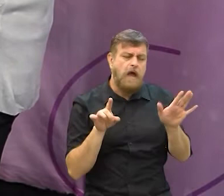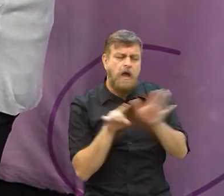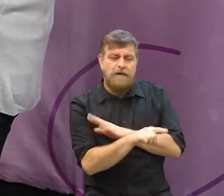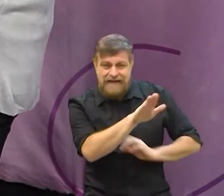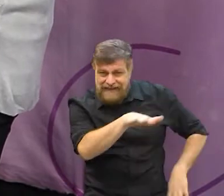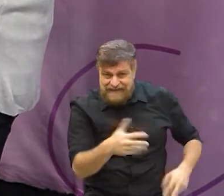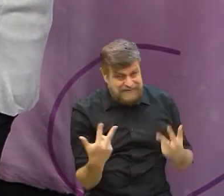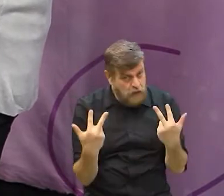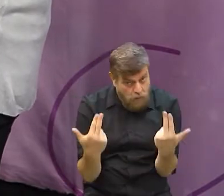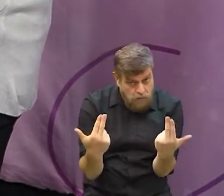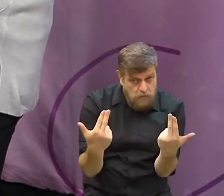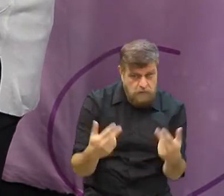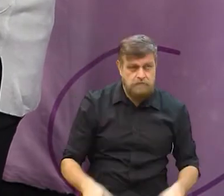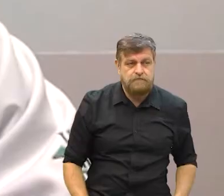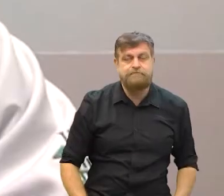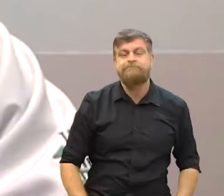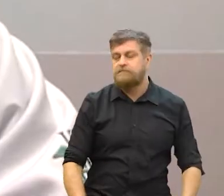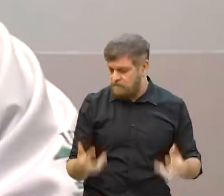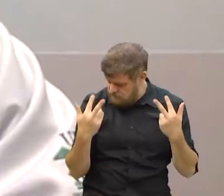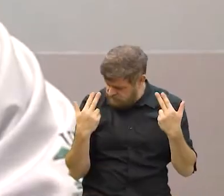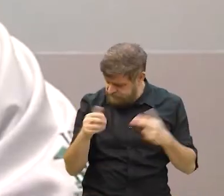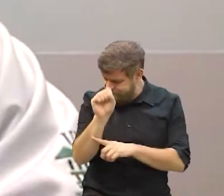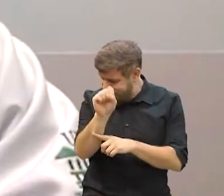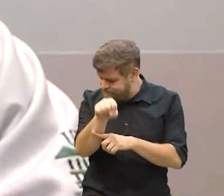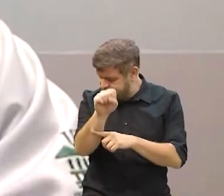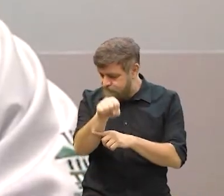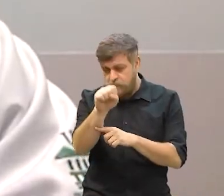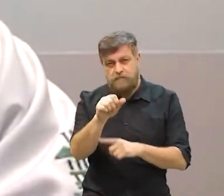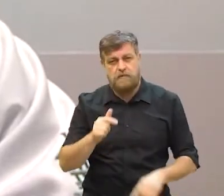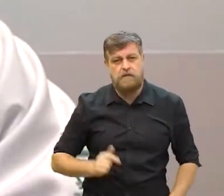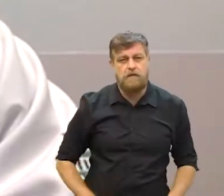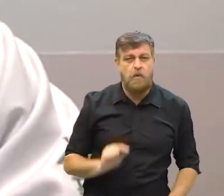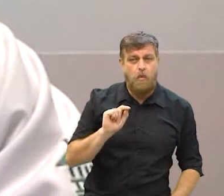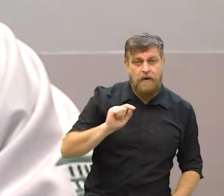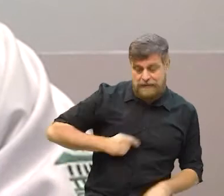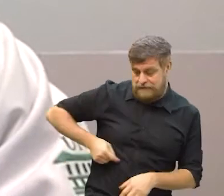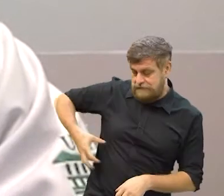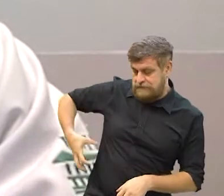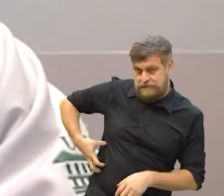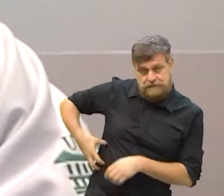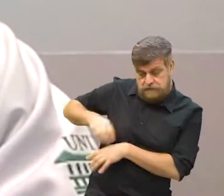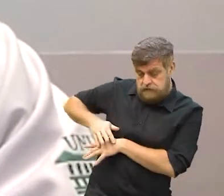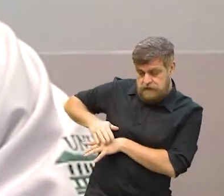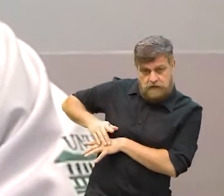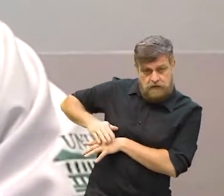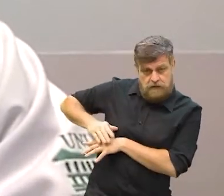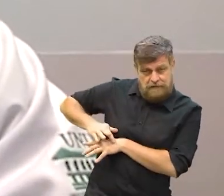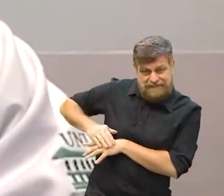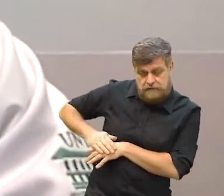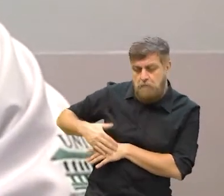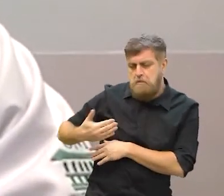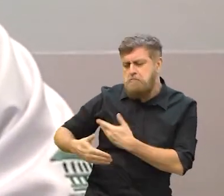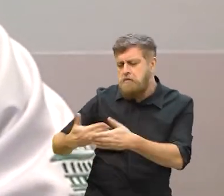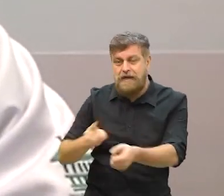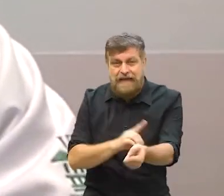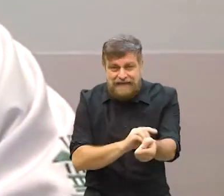Criança também é a mesma coisa? A mesma coisa. É claro que a doença renal, ela, quanto mais tempo